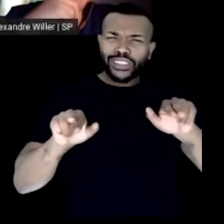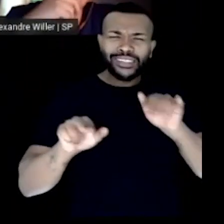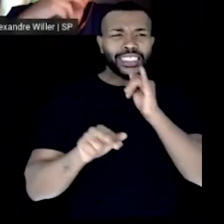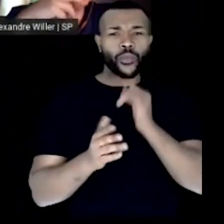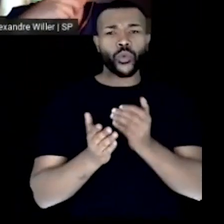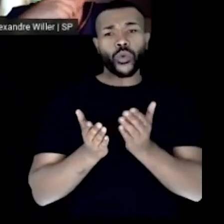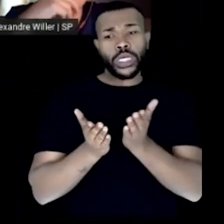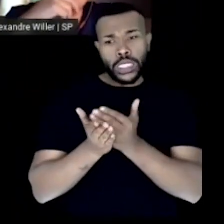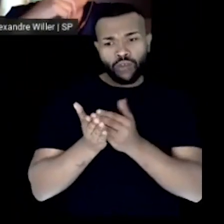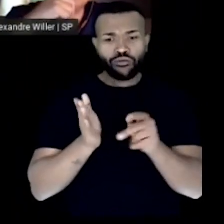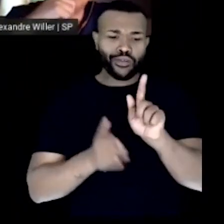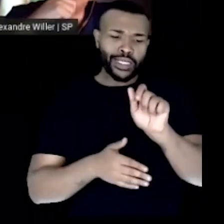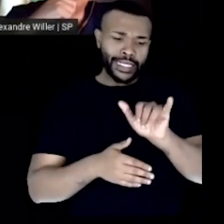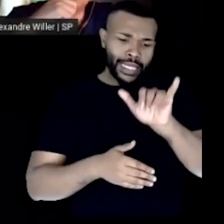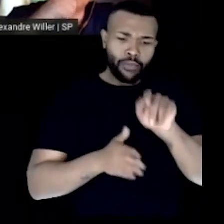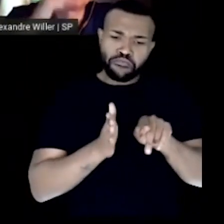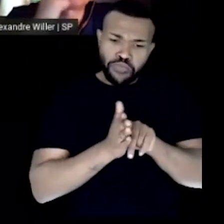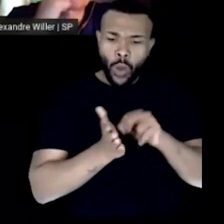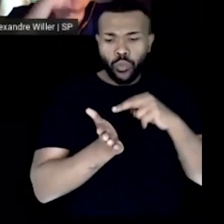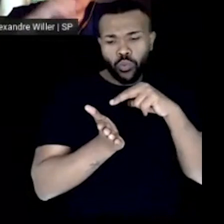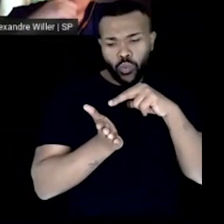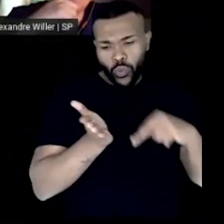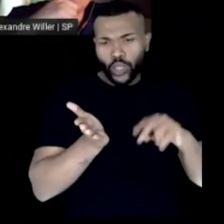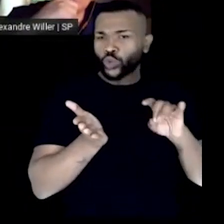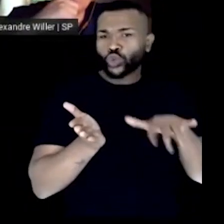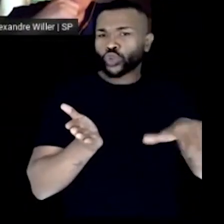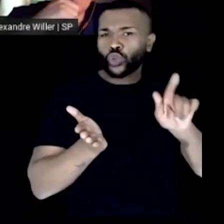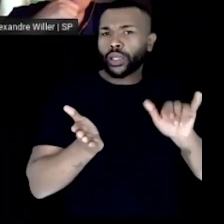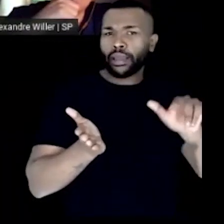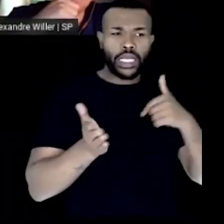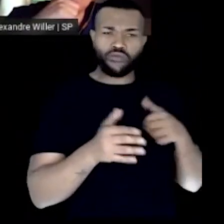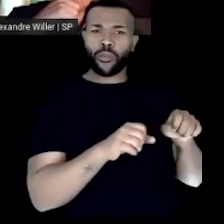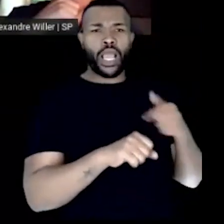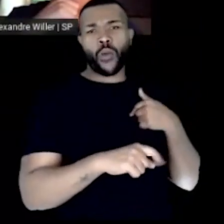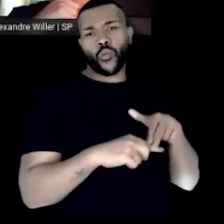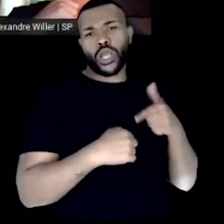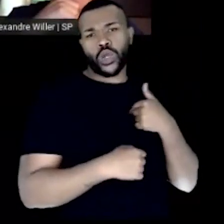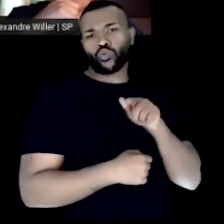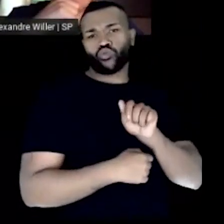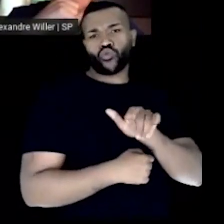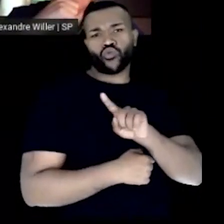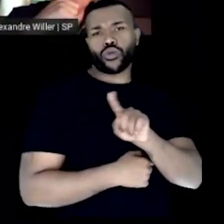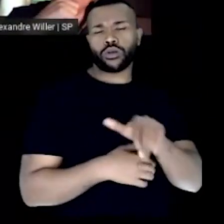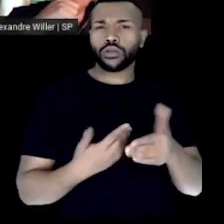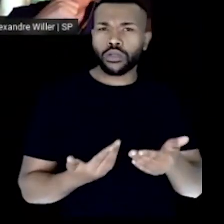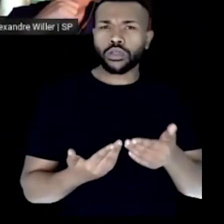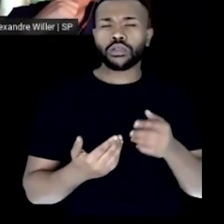sabe? Pronto, vai sair o livro gay, que é feito para gay, que só gay pode ler, então não vou nem chegar perto, porque eu não sou